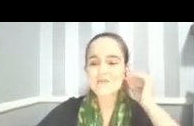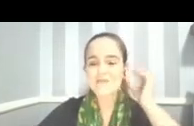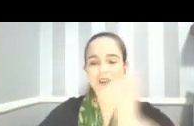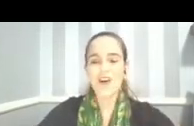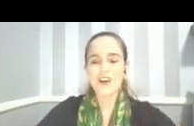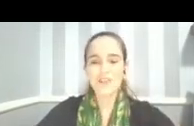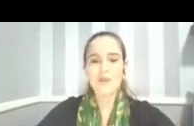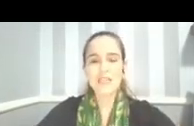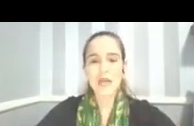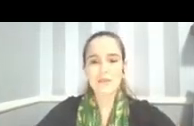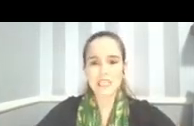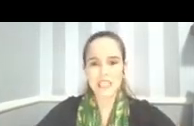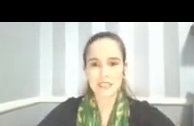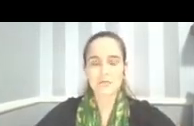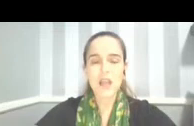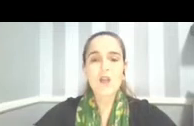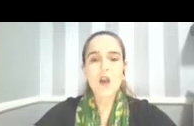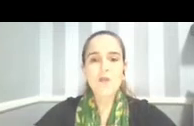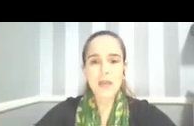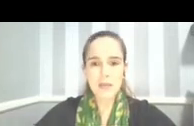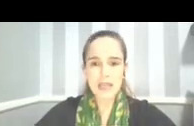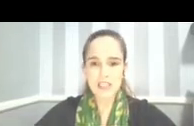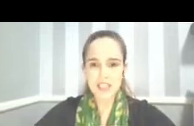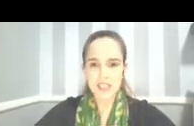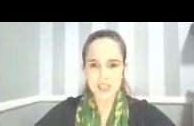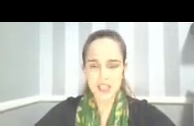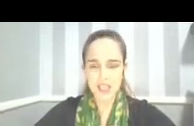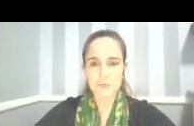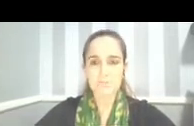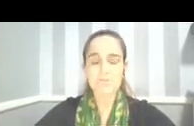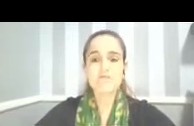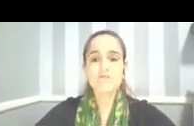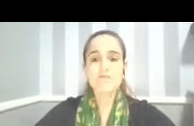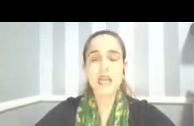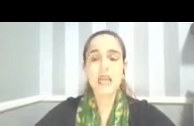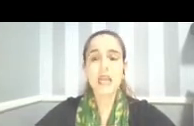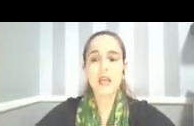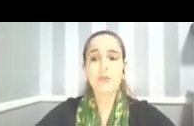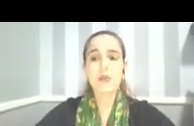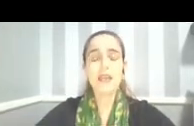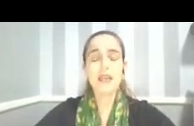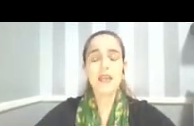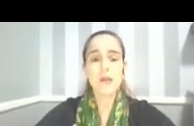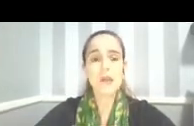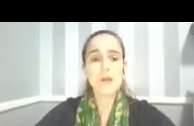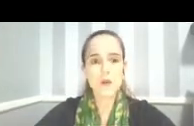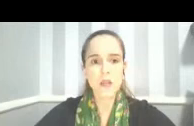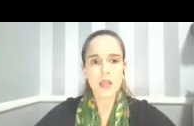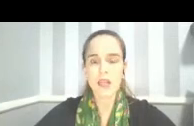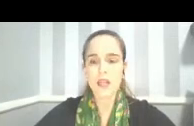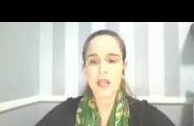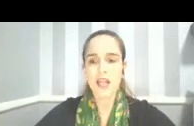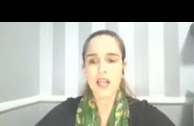Dilaceração. Ó, vou botar para vocês. Qual foi a pegadinha aqui, gente? Por que Tem nada,